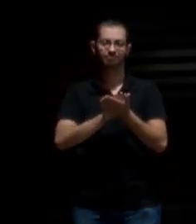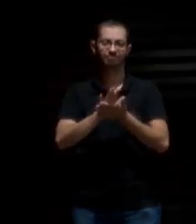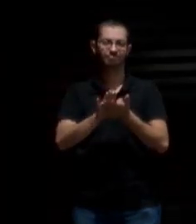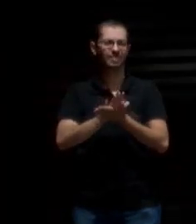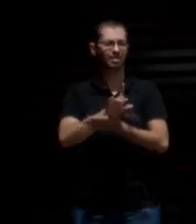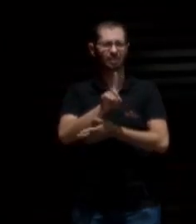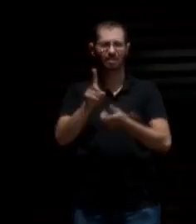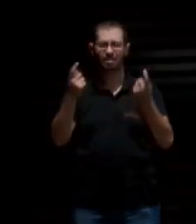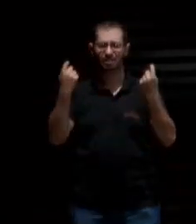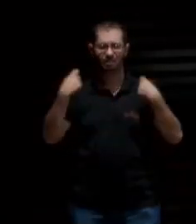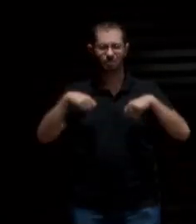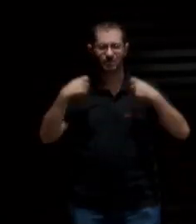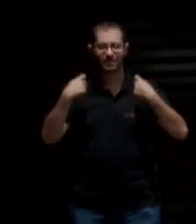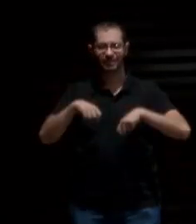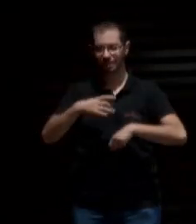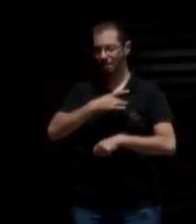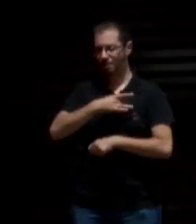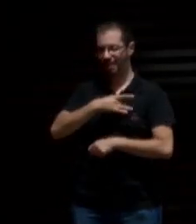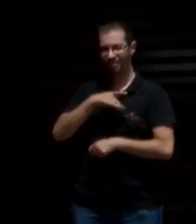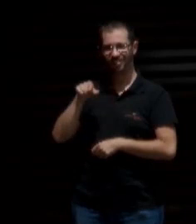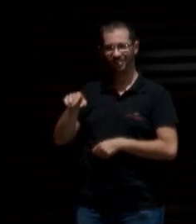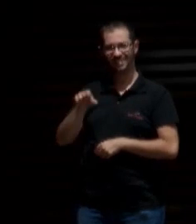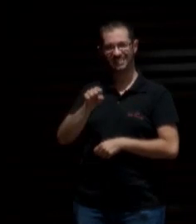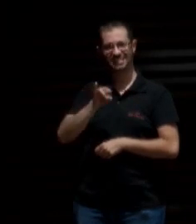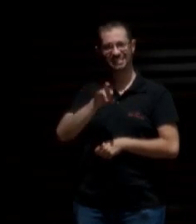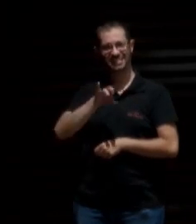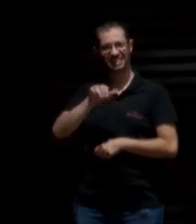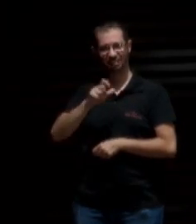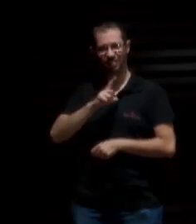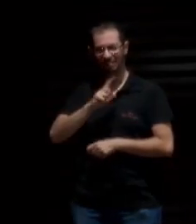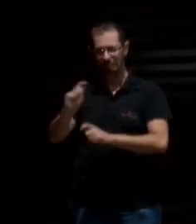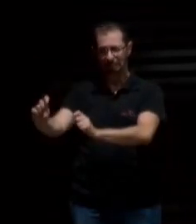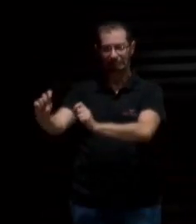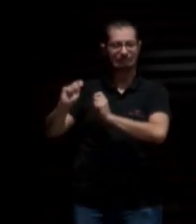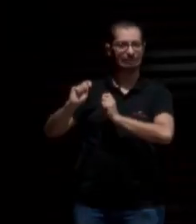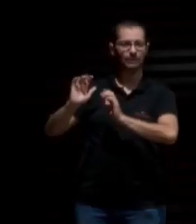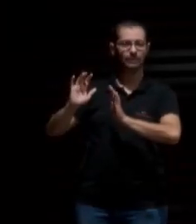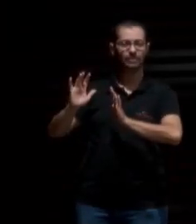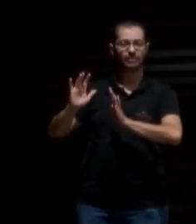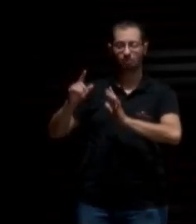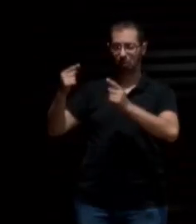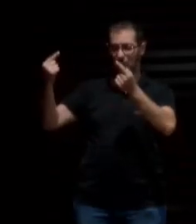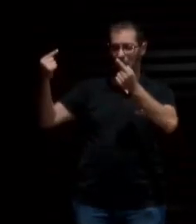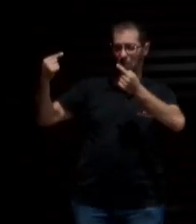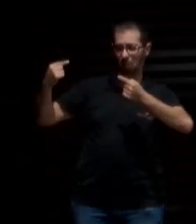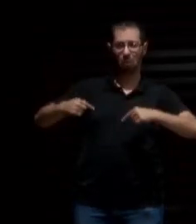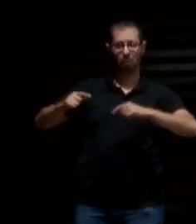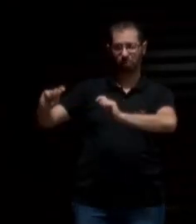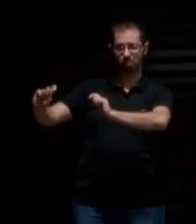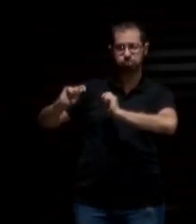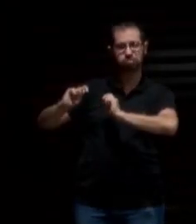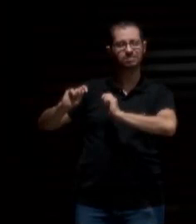Não temas a Assíria. Quando te ferir com a vara, e contra ti levantar o seu bastão à maneira